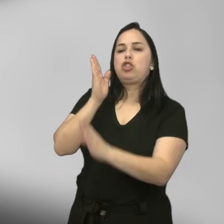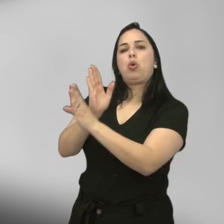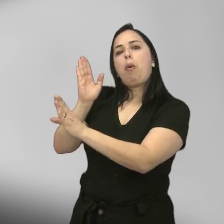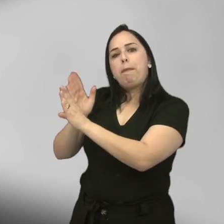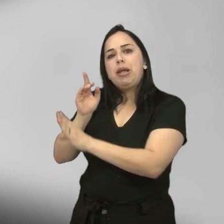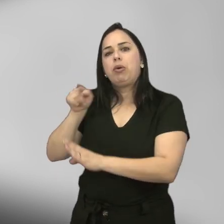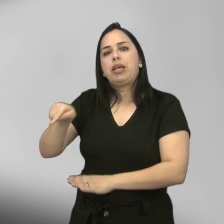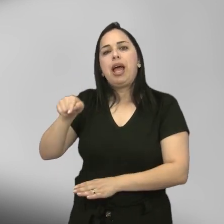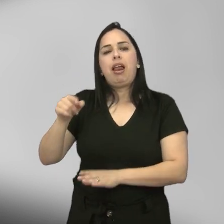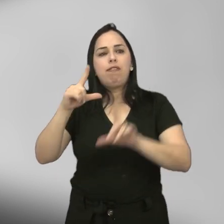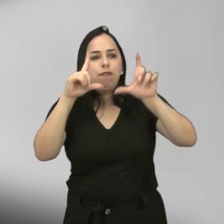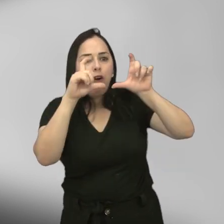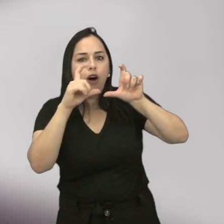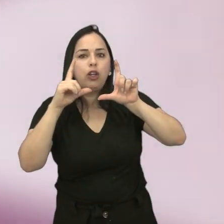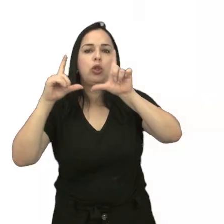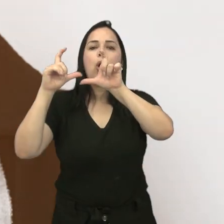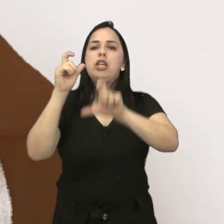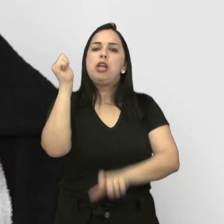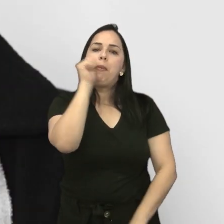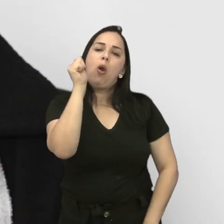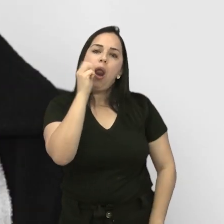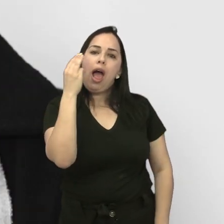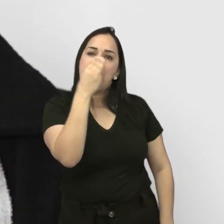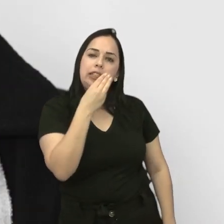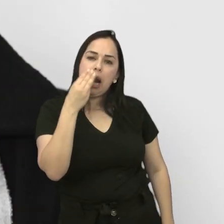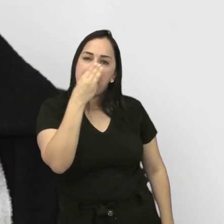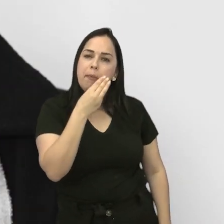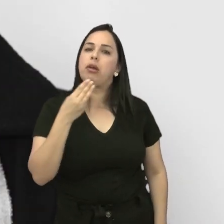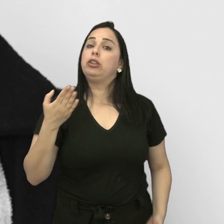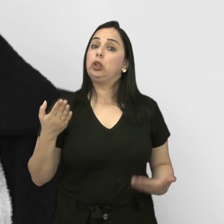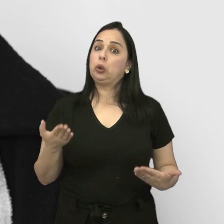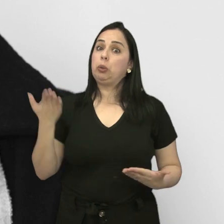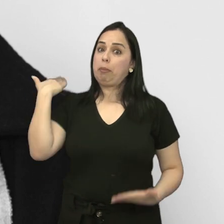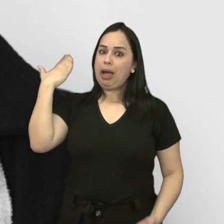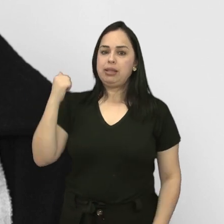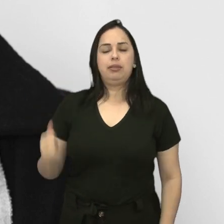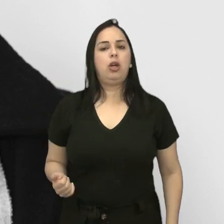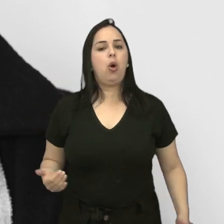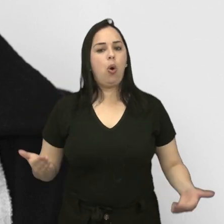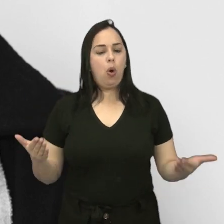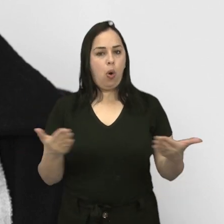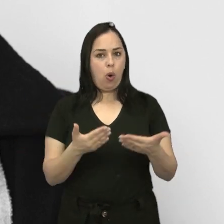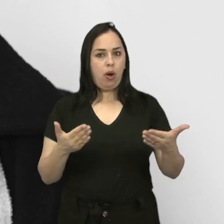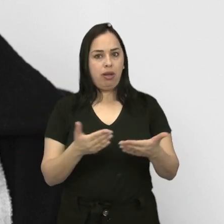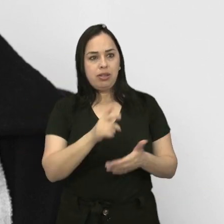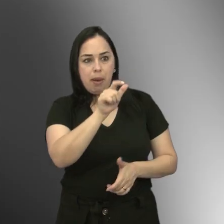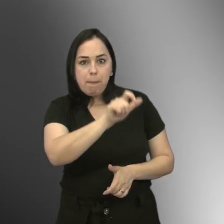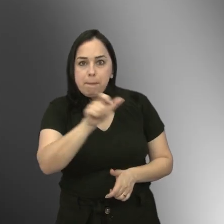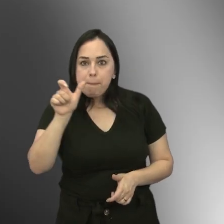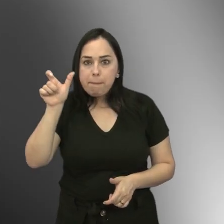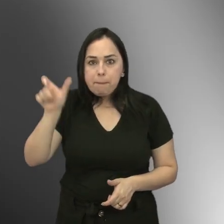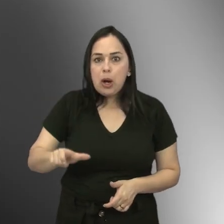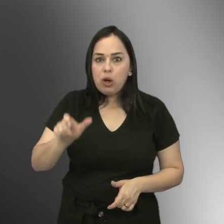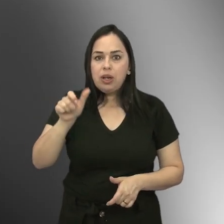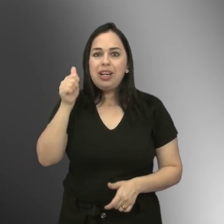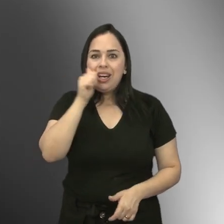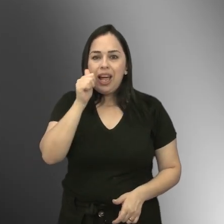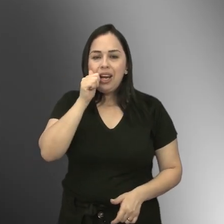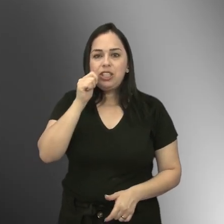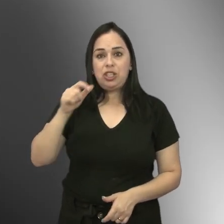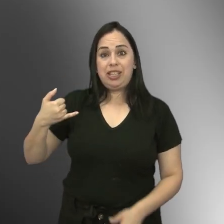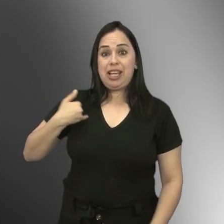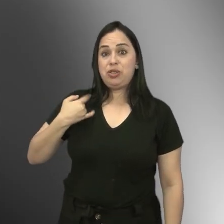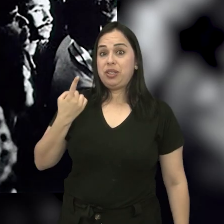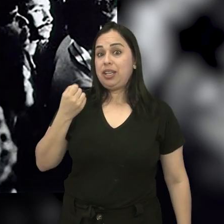com serviços sexuais na época. Hoje, mulheres como Nair Benedicto, de 83 anos, que foi presa durante a